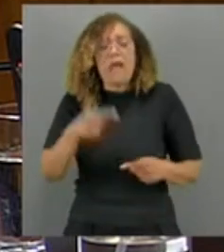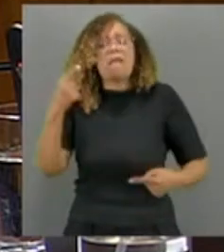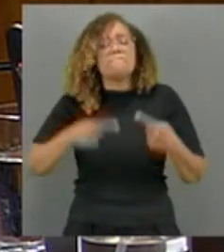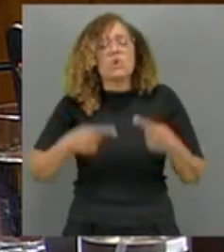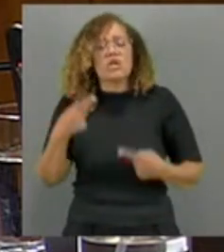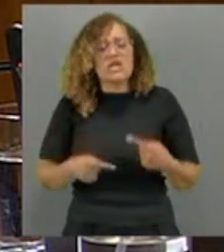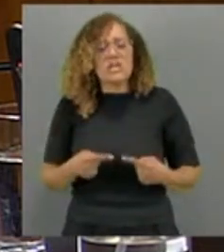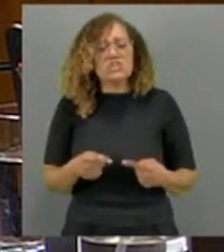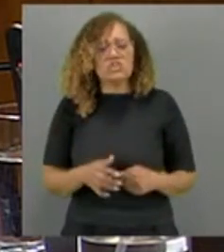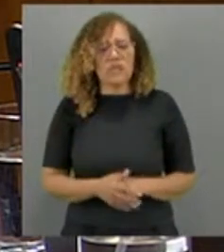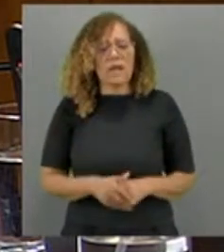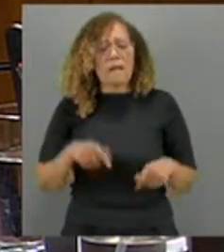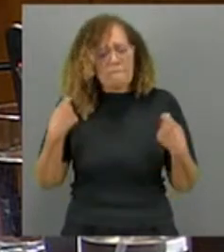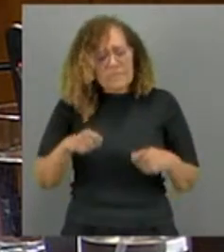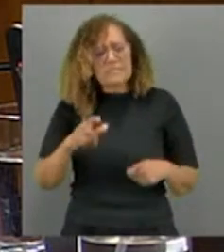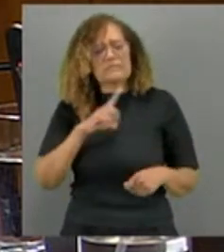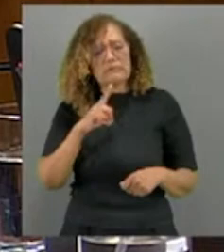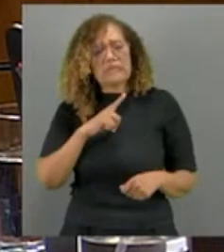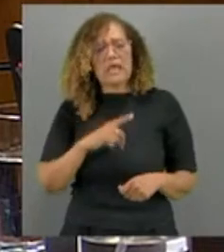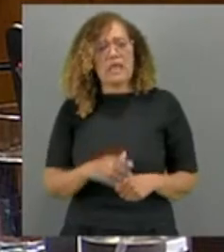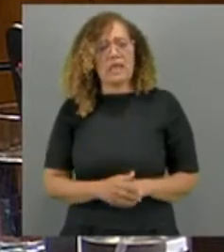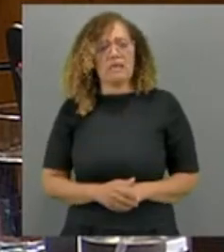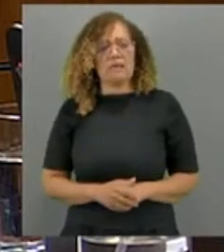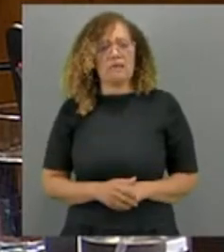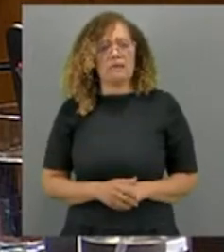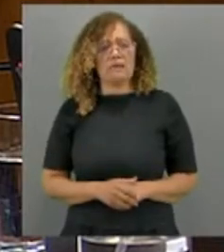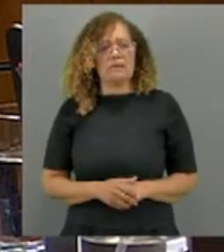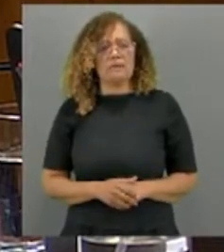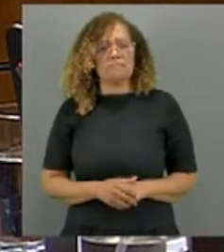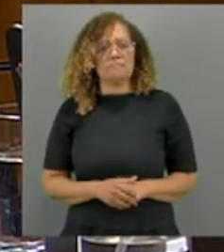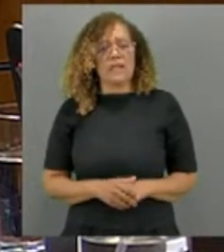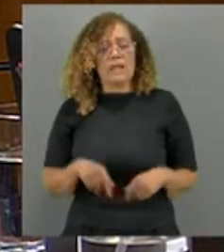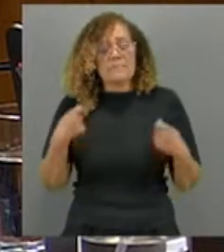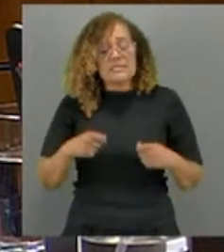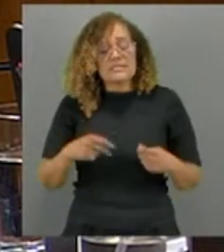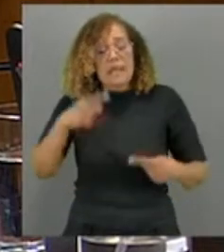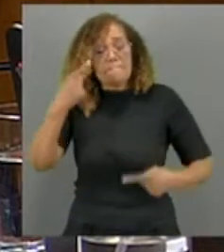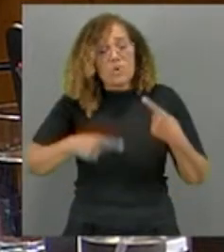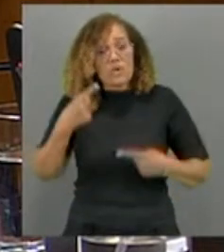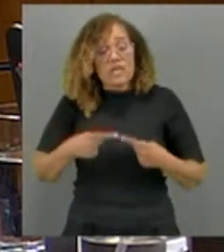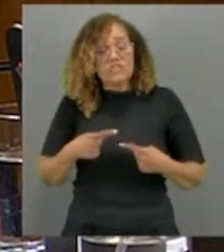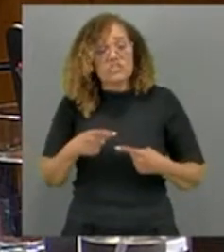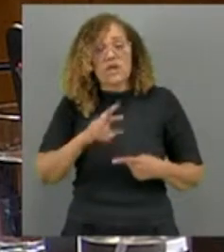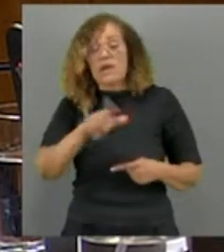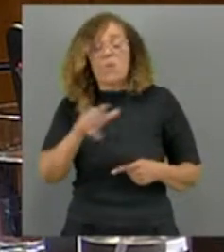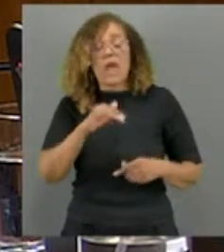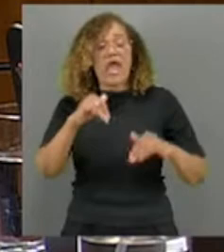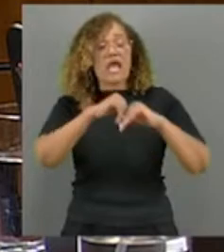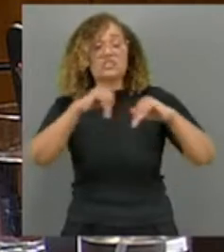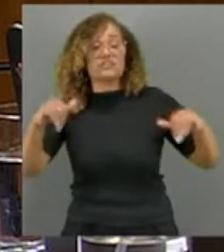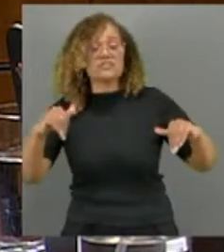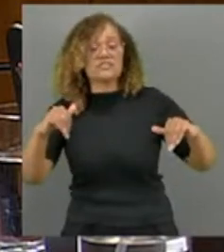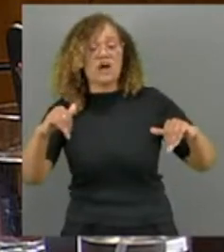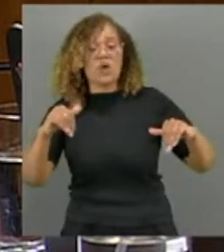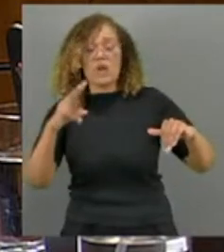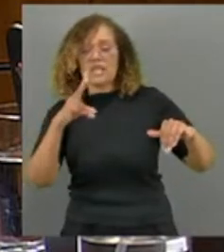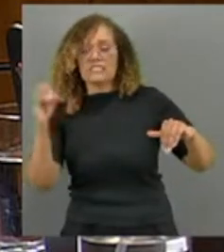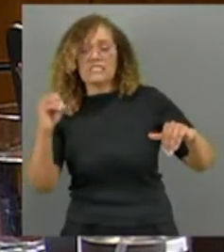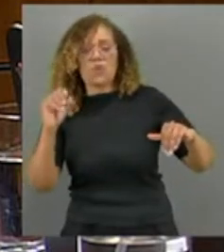políticas transitórias querem ser colocadas como política definitiva de divisão do país. Nós temos 10% de negros, é o IBGE que está